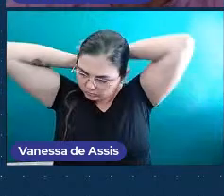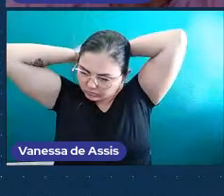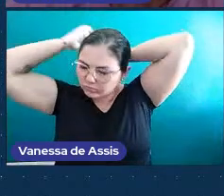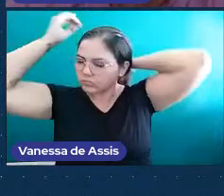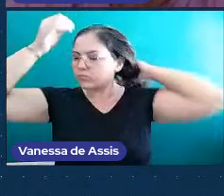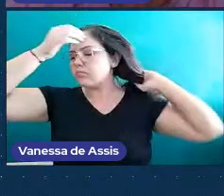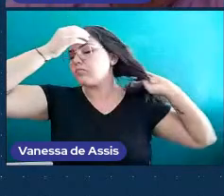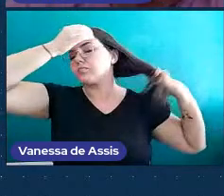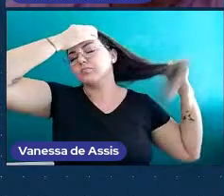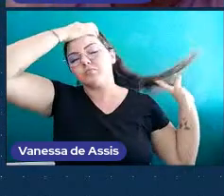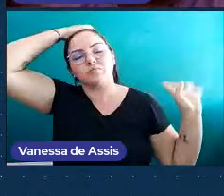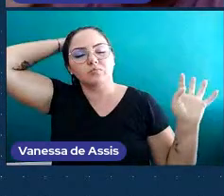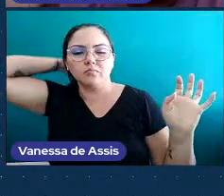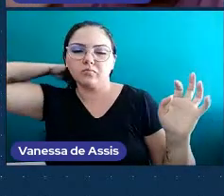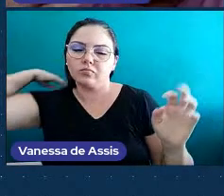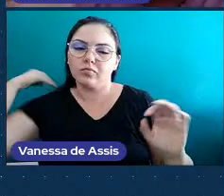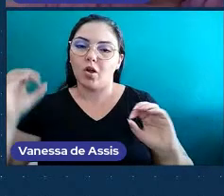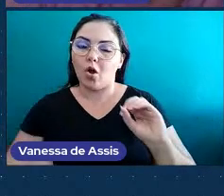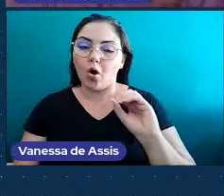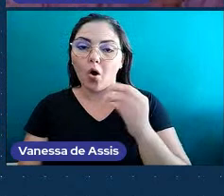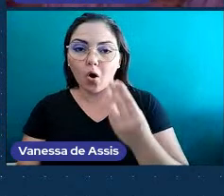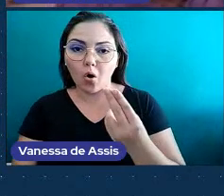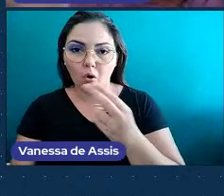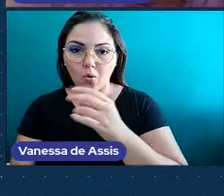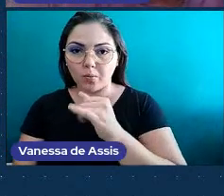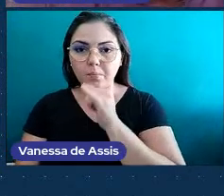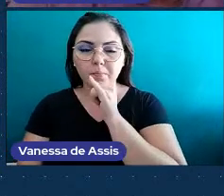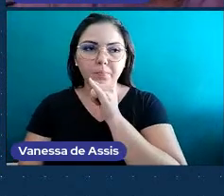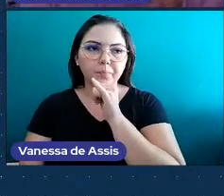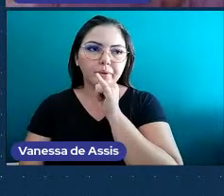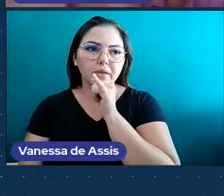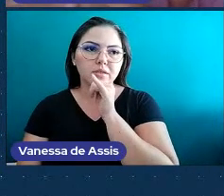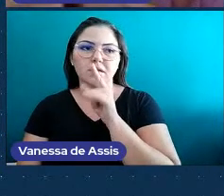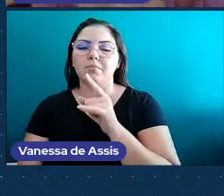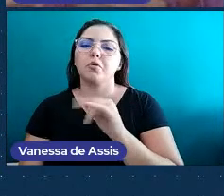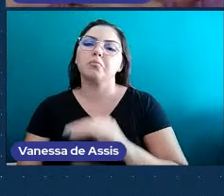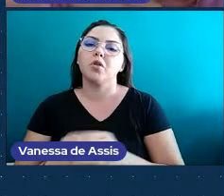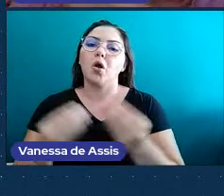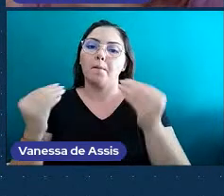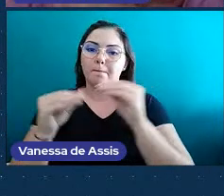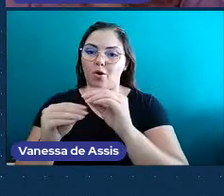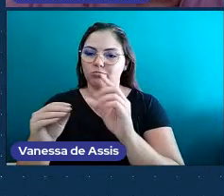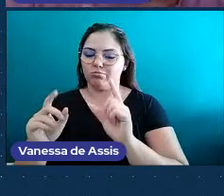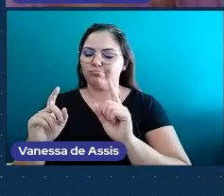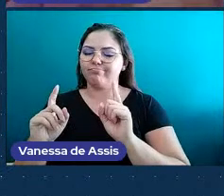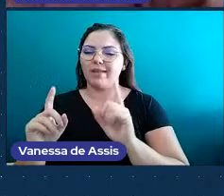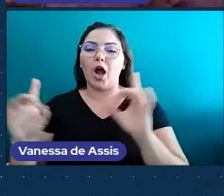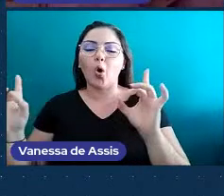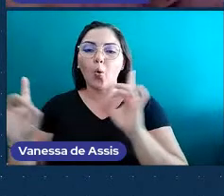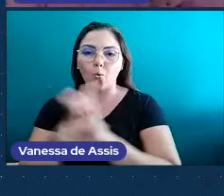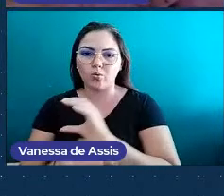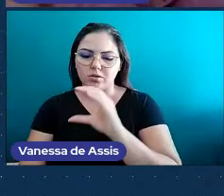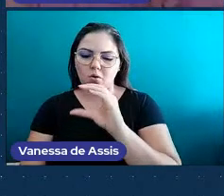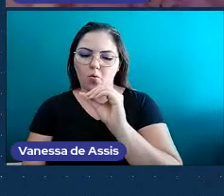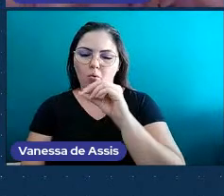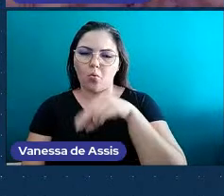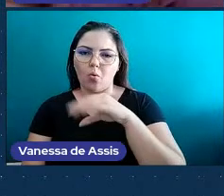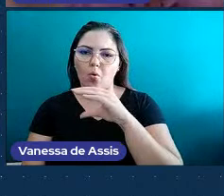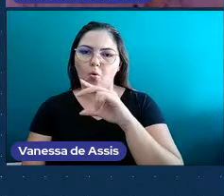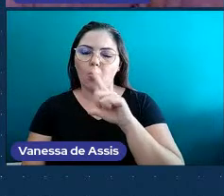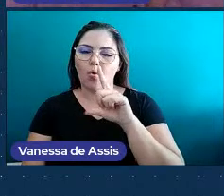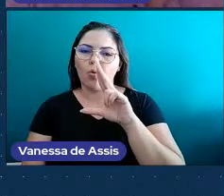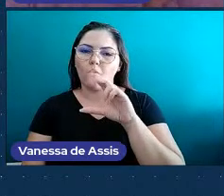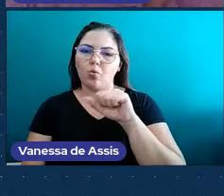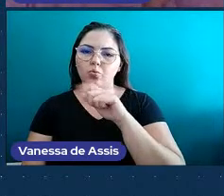trabalho, como proposta para uma investigação futura, dando, inclusive, continuidade ao que você estava